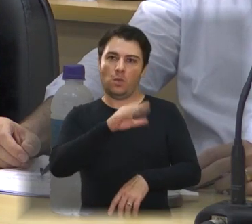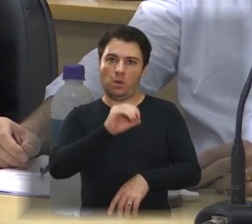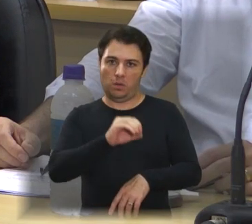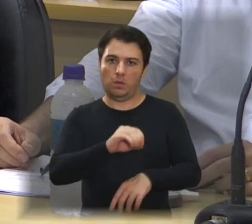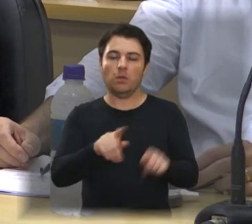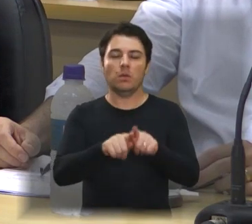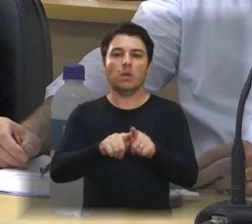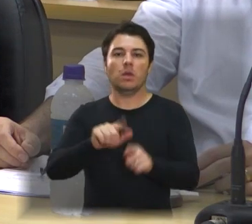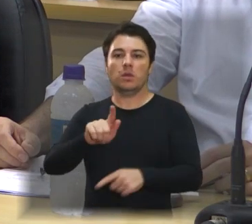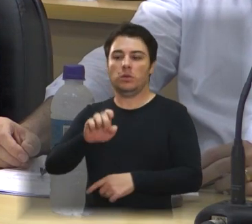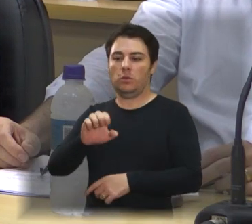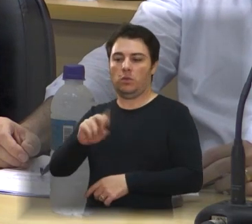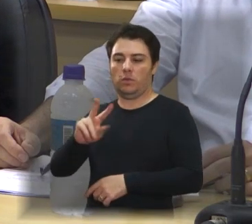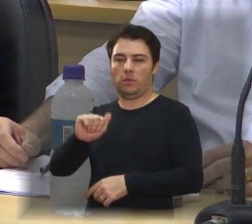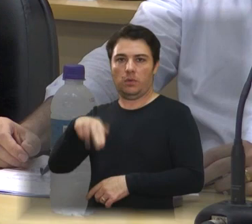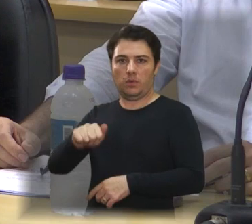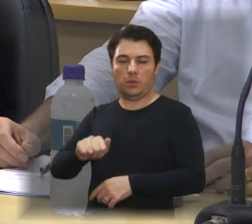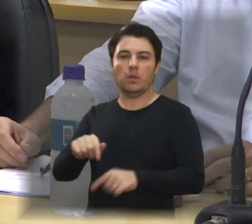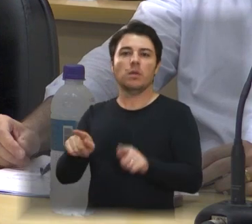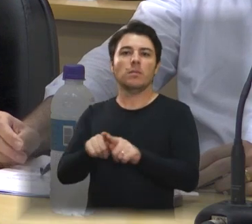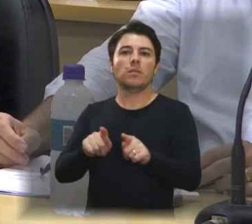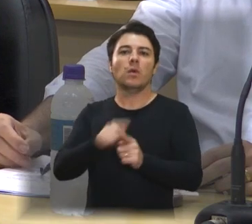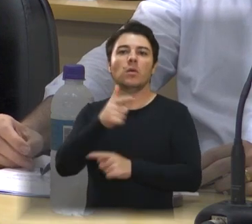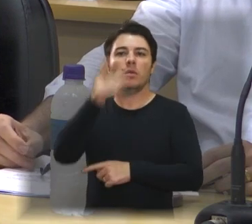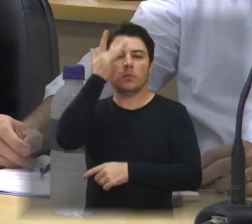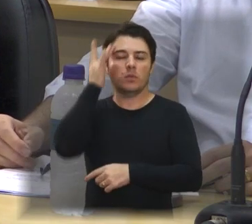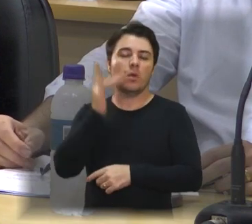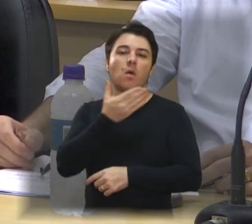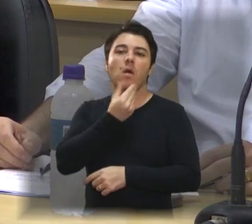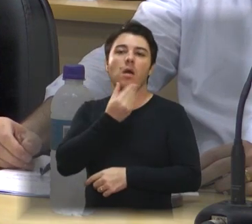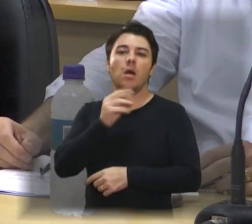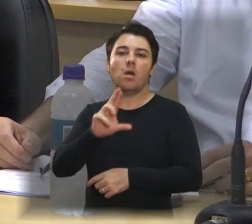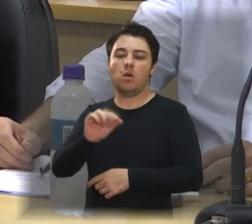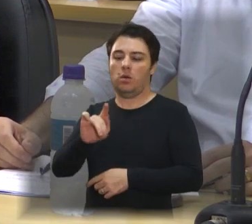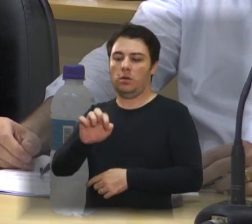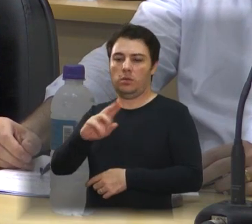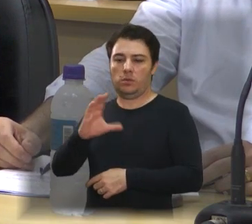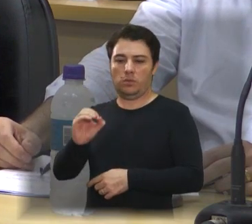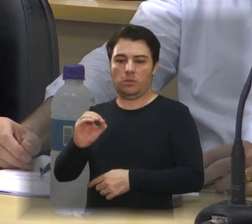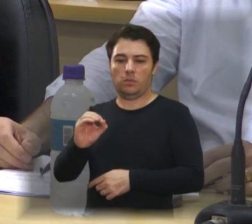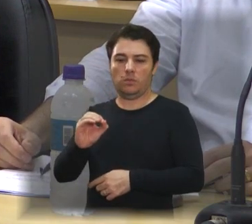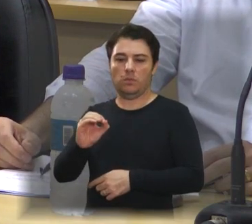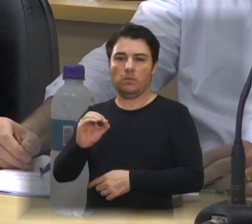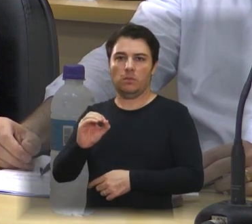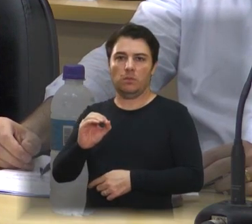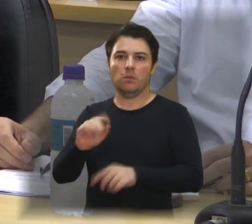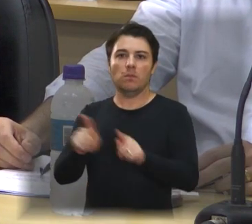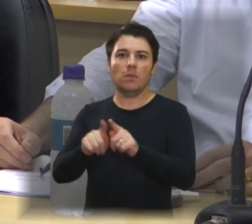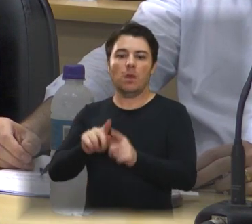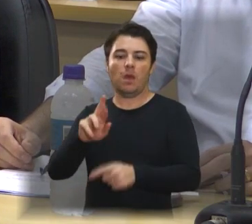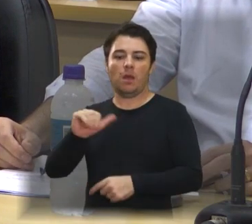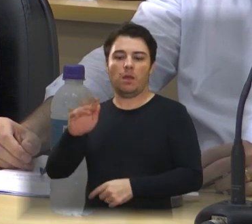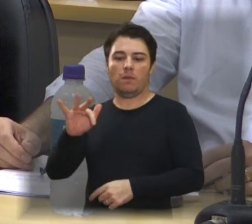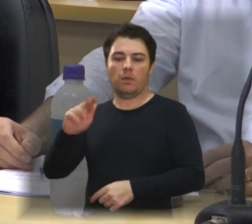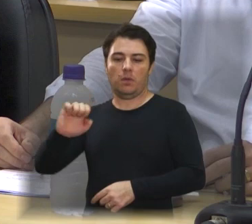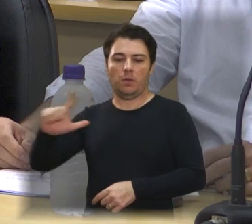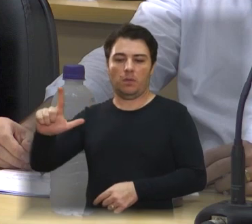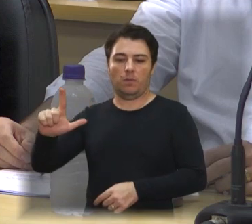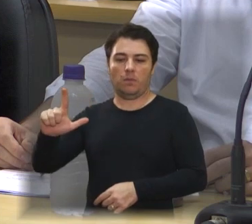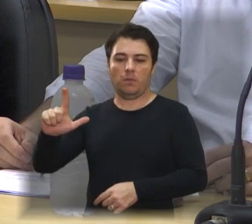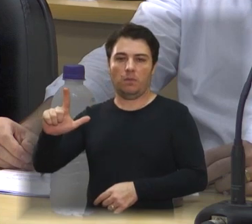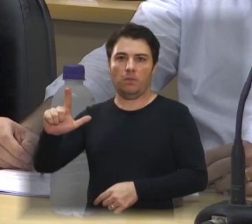a Giovana maquedano Silva Rogério Marques Jardim seu Rafael